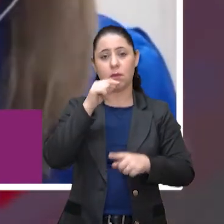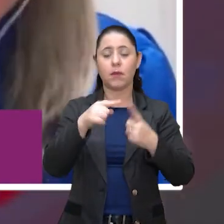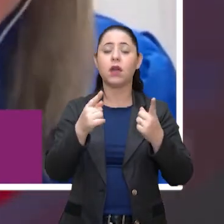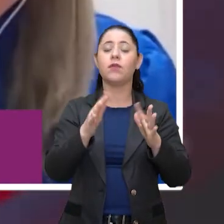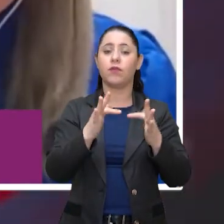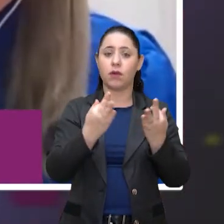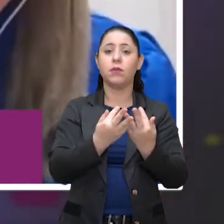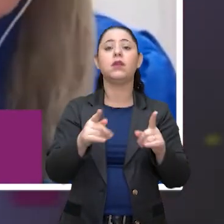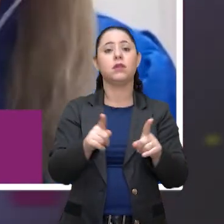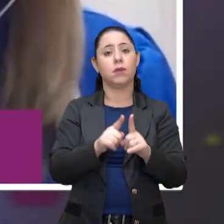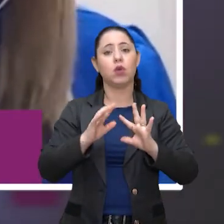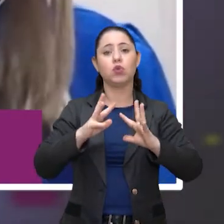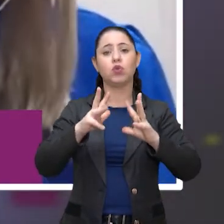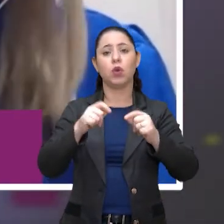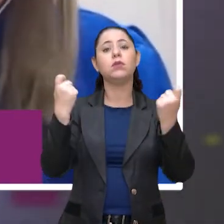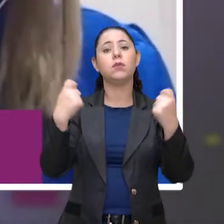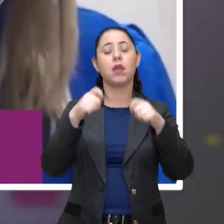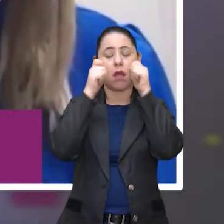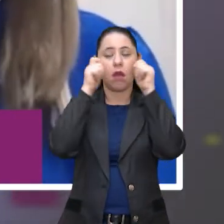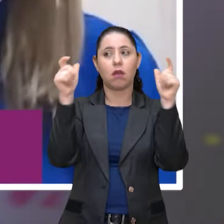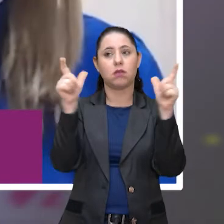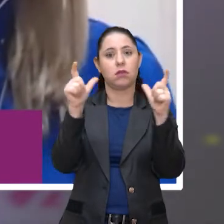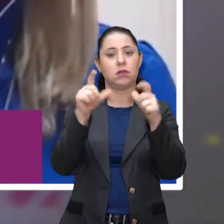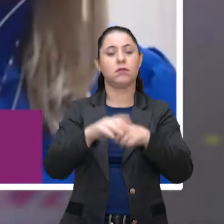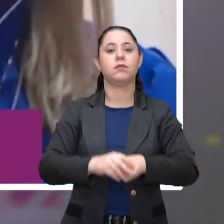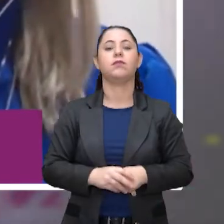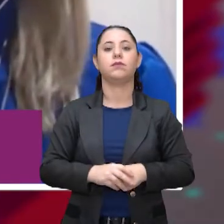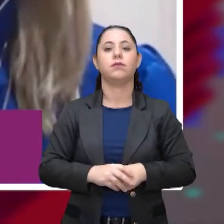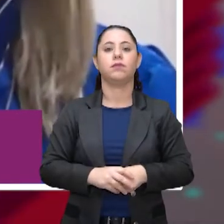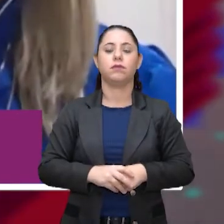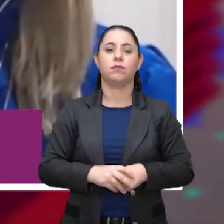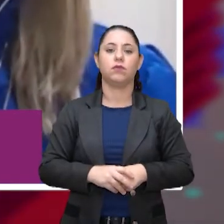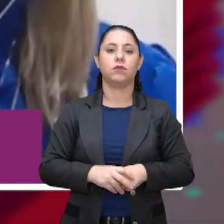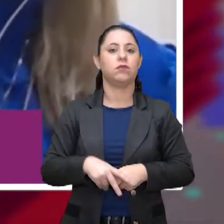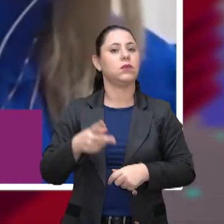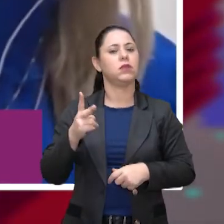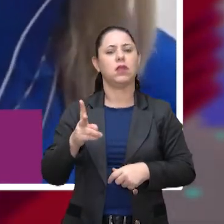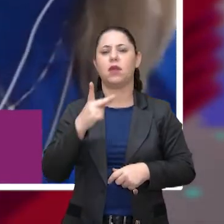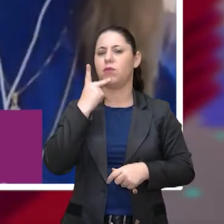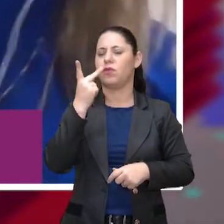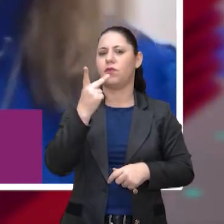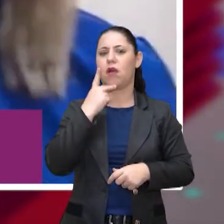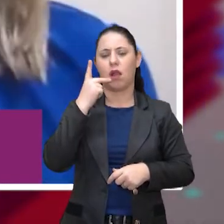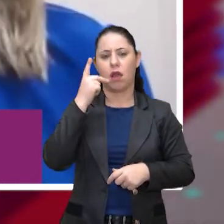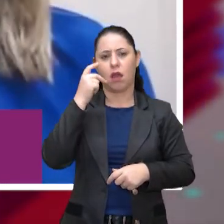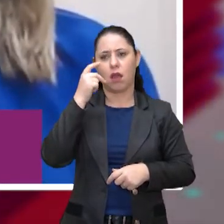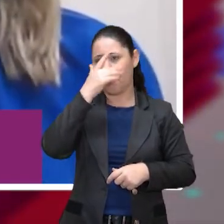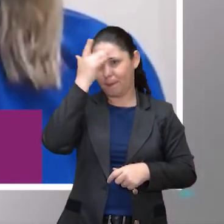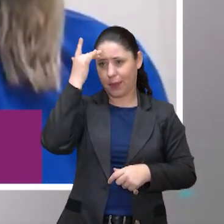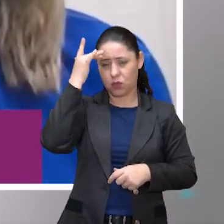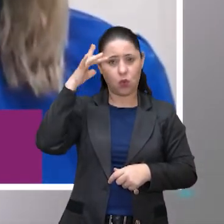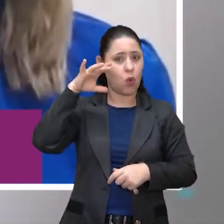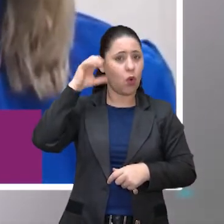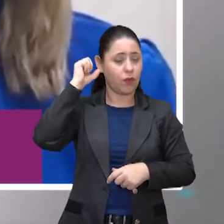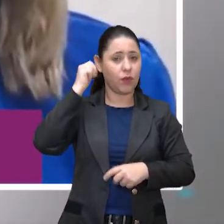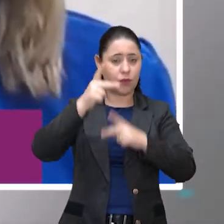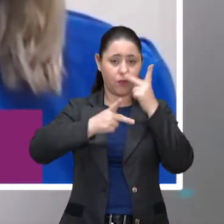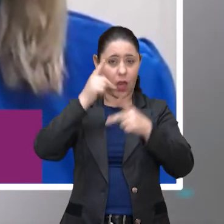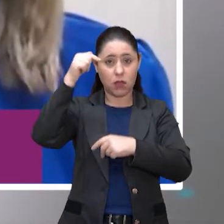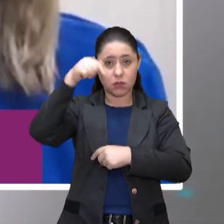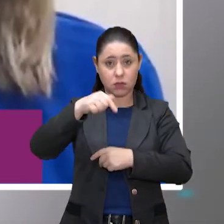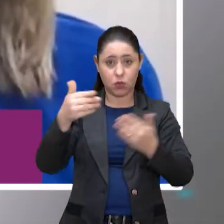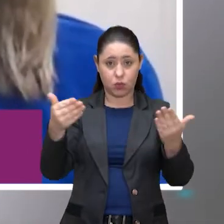saúde da família, né? Todo mundo tem que estar atento. O que eu sempre costumo falar? As pessoas que ouviram a gente